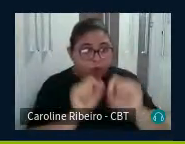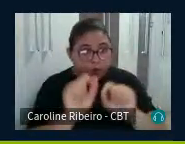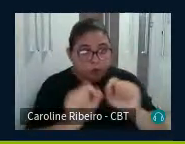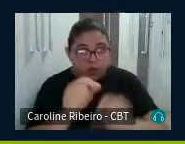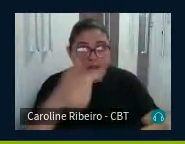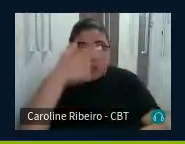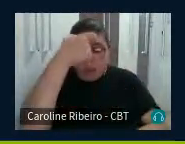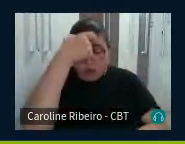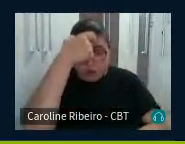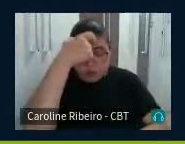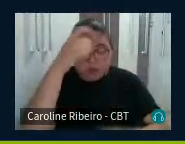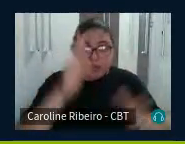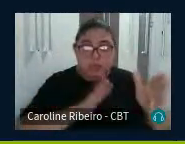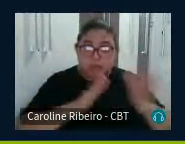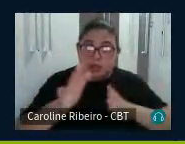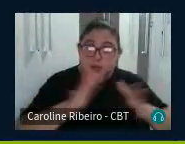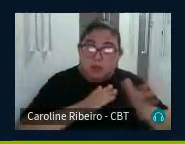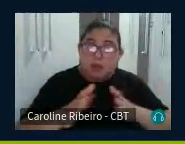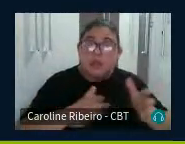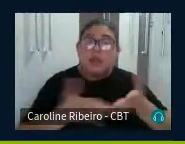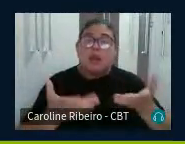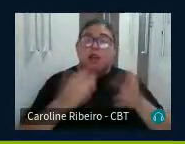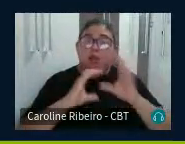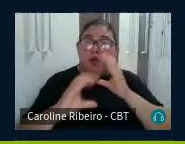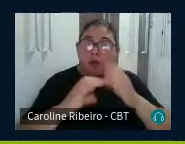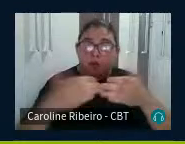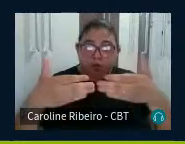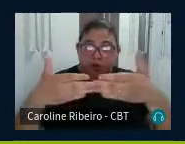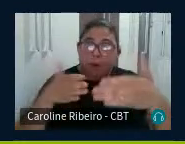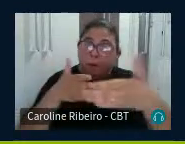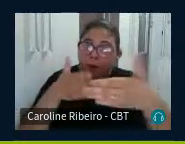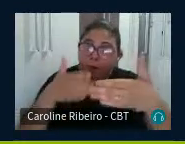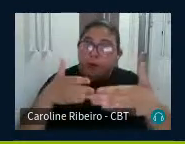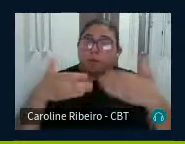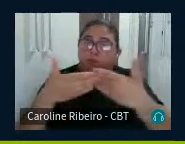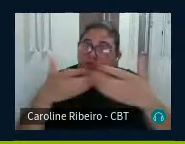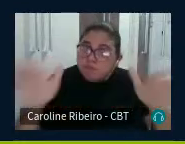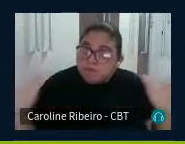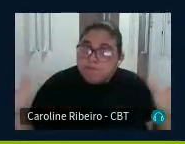da acessibilidade, para quebras de barreiras atitudinais,